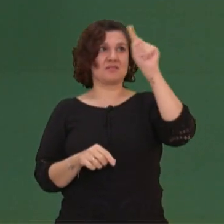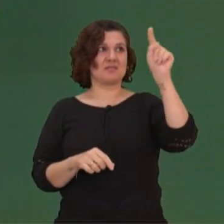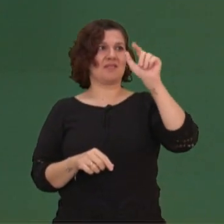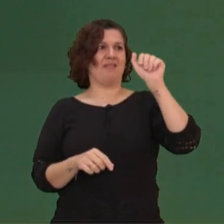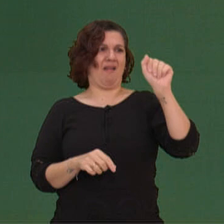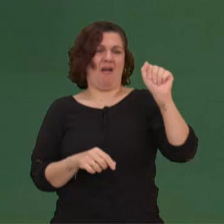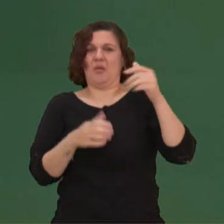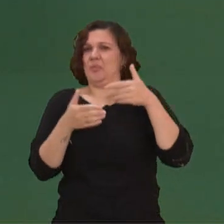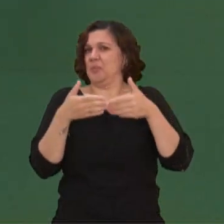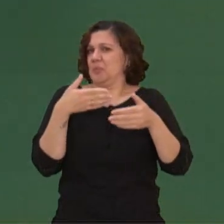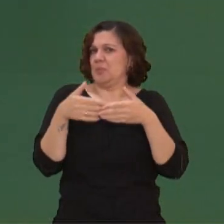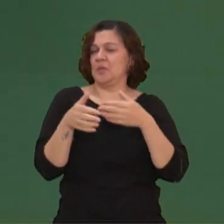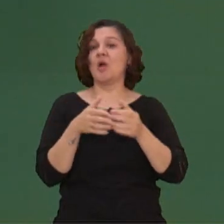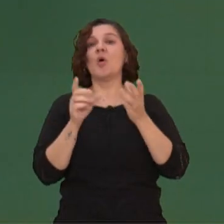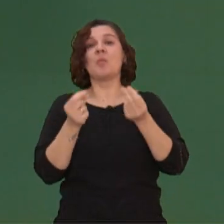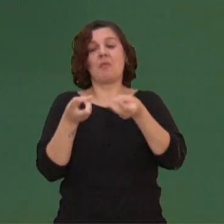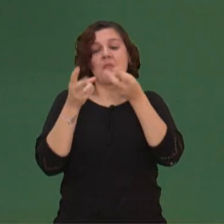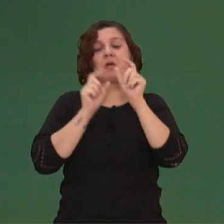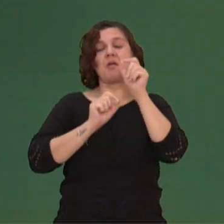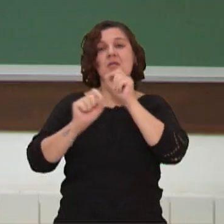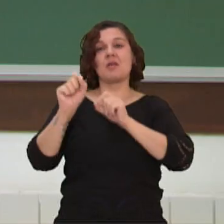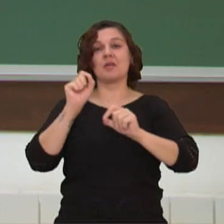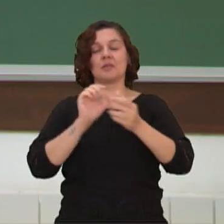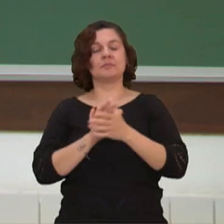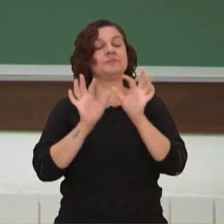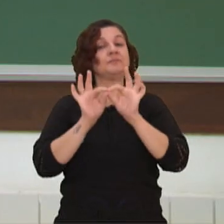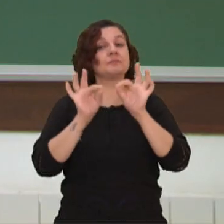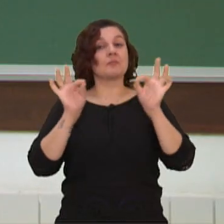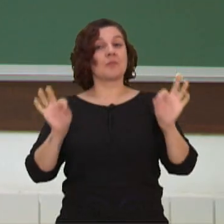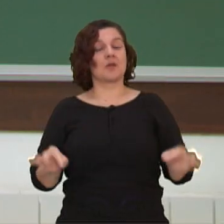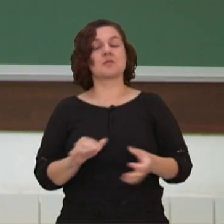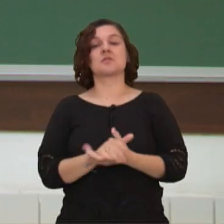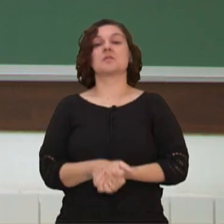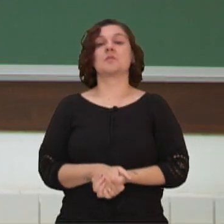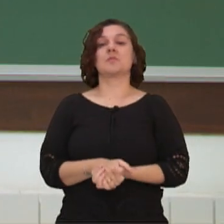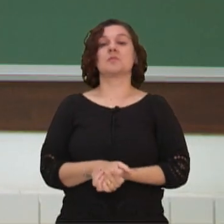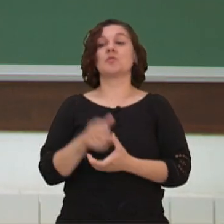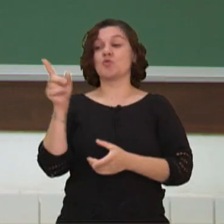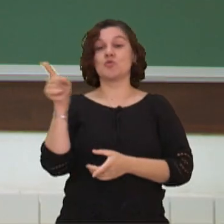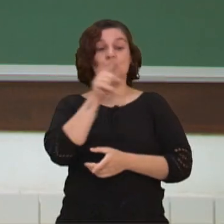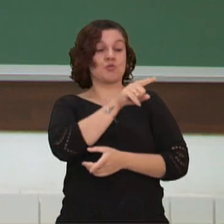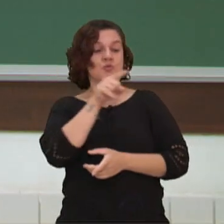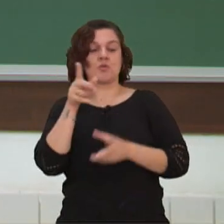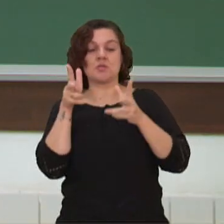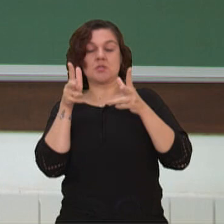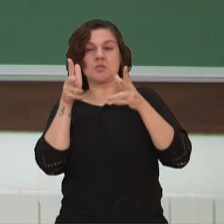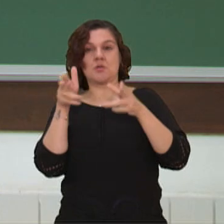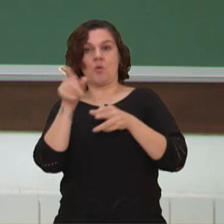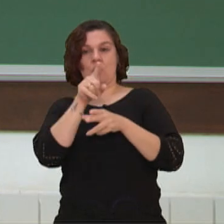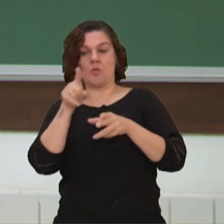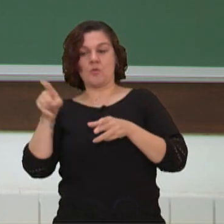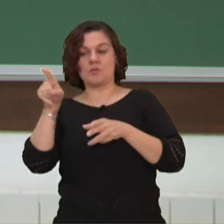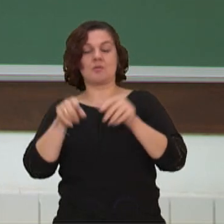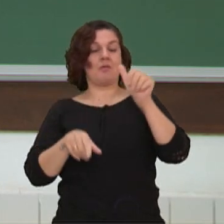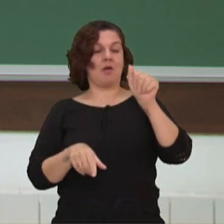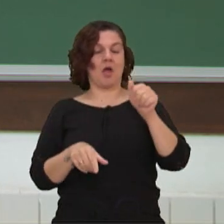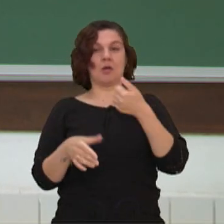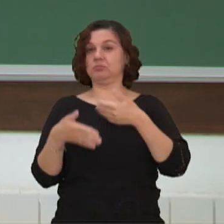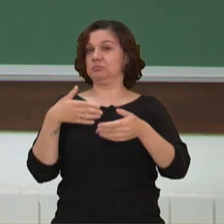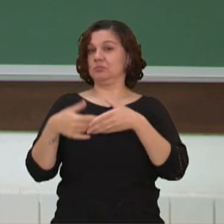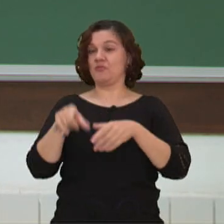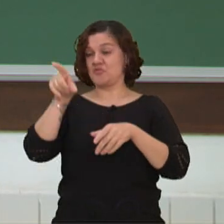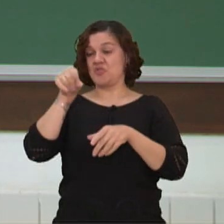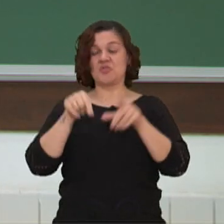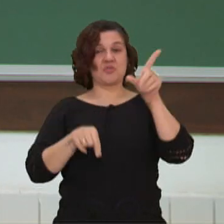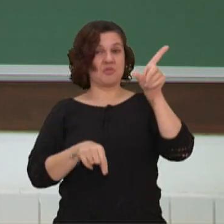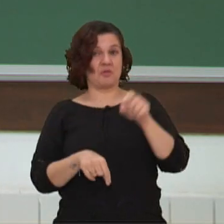Então, como é que eu vou identificar quem é quem? Simples, pessoal. Se os dois valores forem iguais, tanto faz. Você escolhe quem que você quer chamar de número de